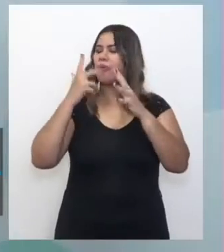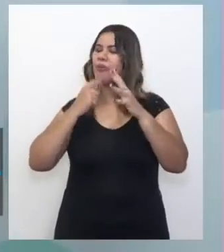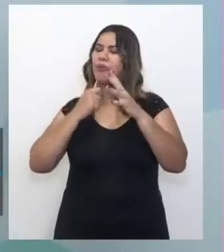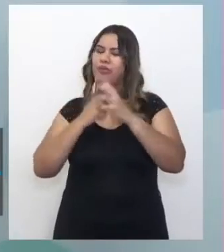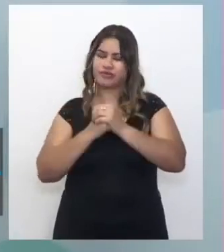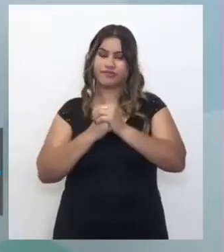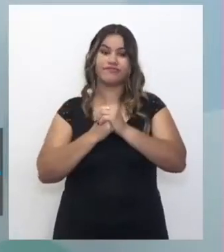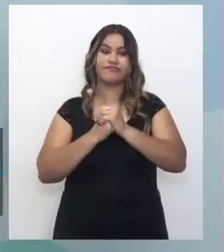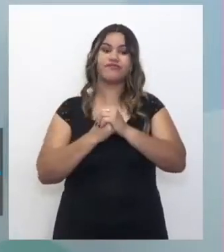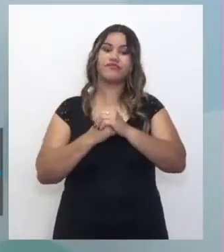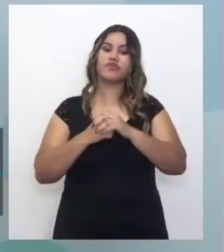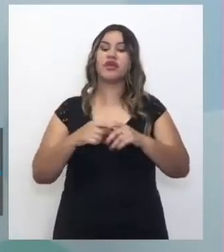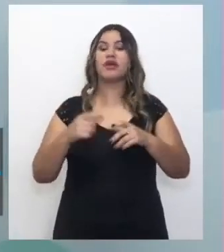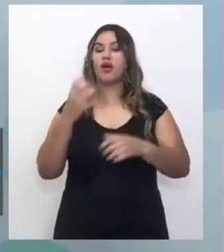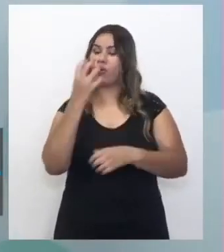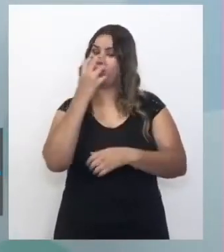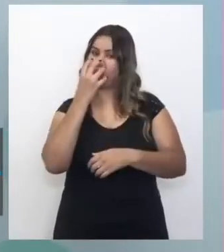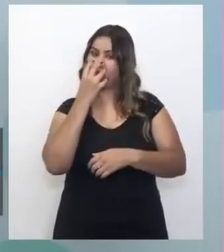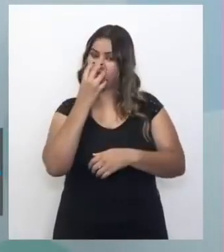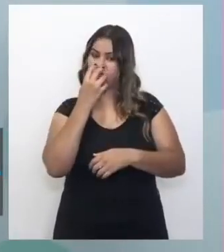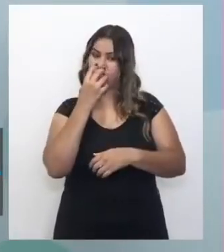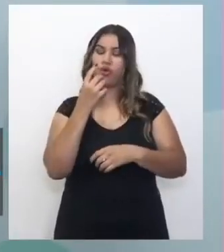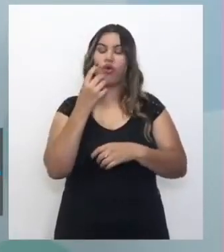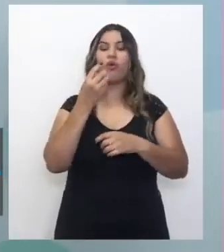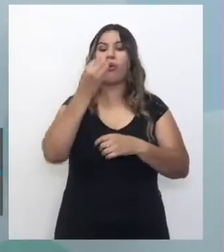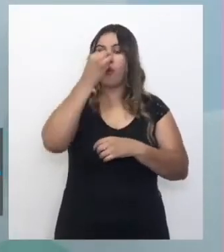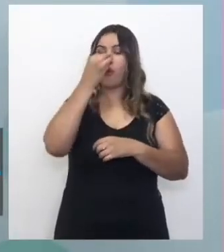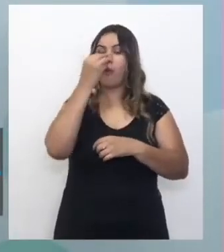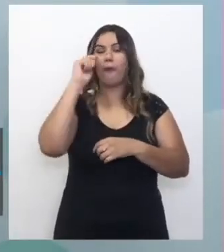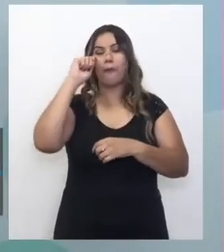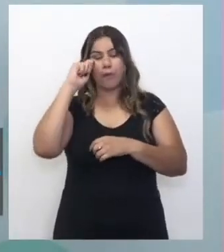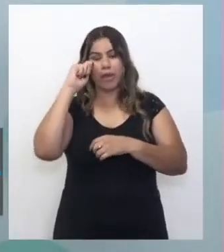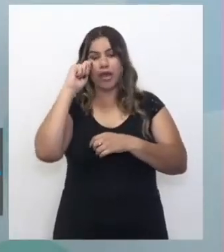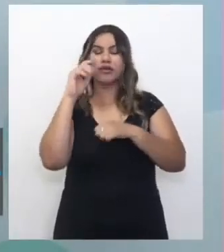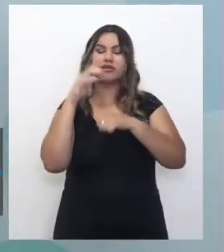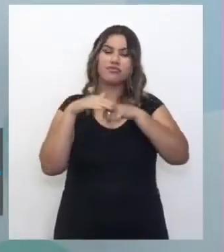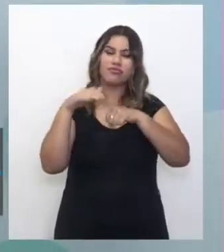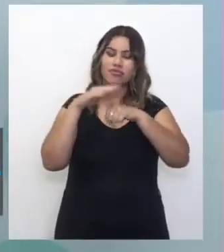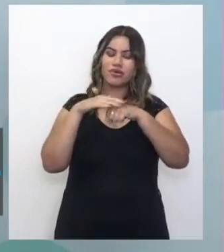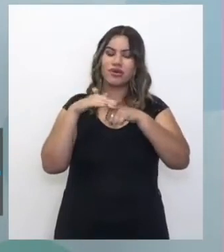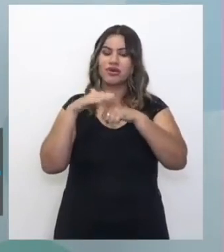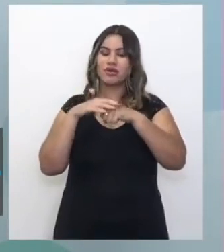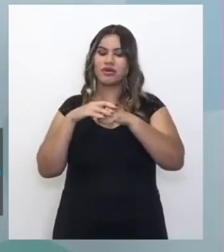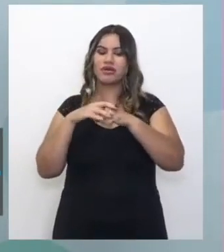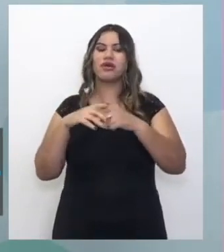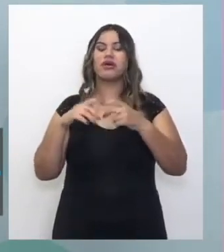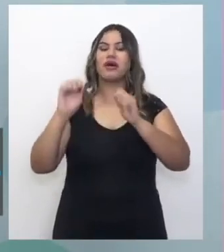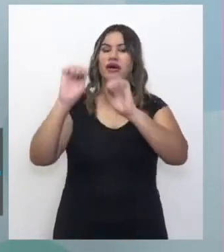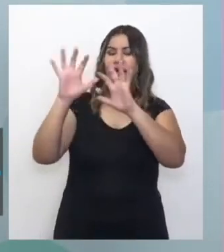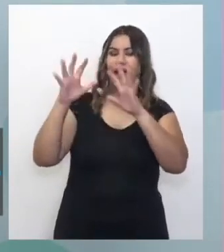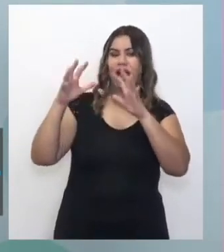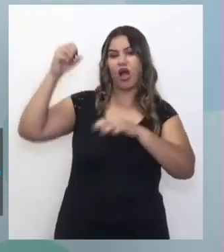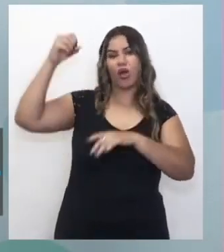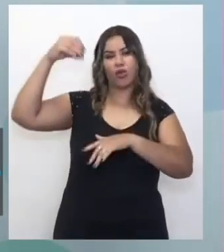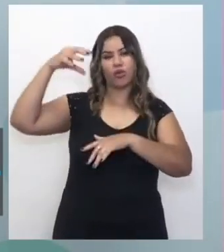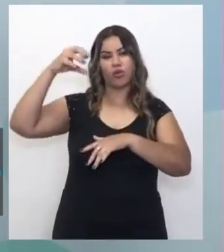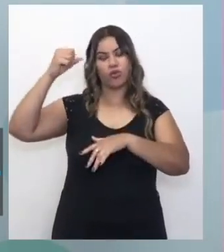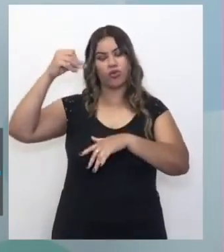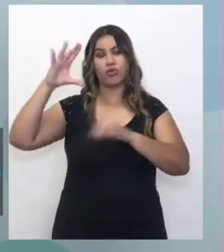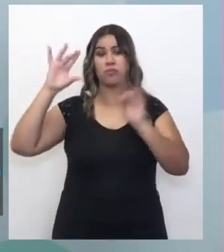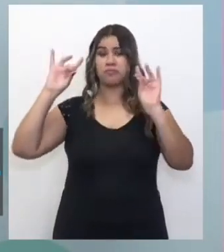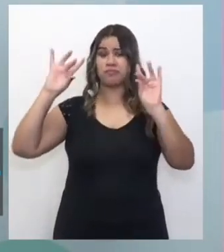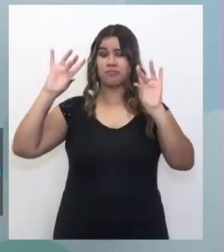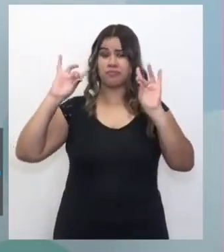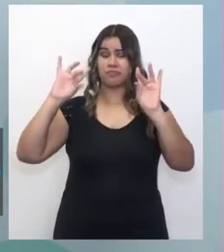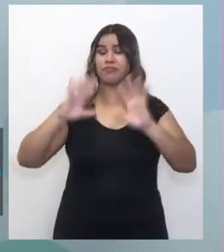texto 1. Focinho preto, mansa, carinhosa, claras, chorosas, luz sagrada.